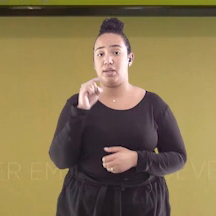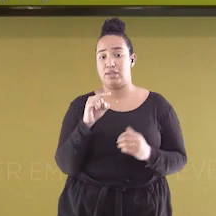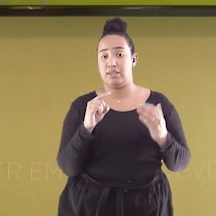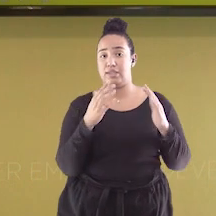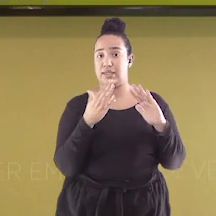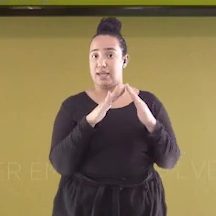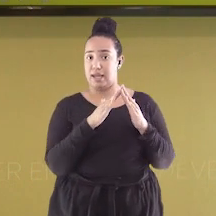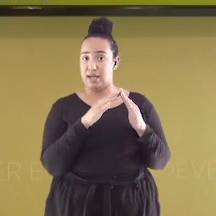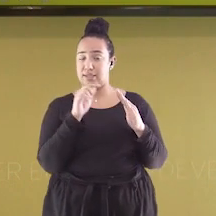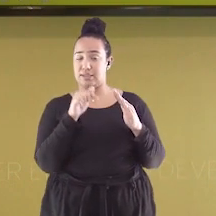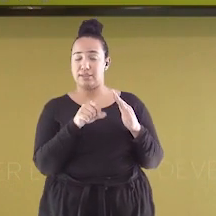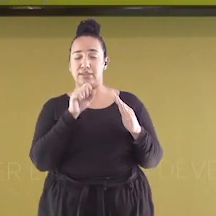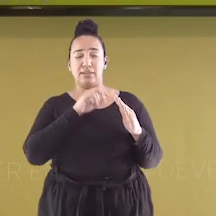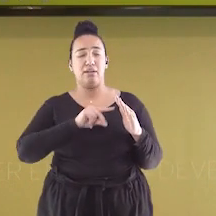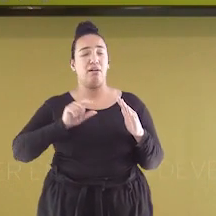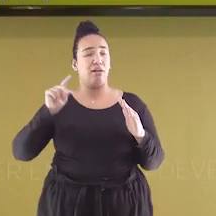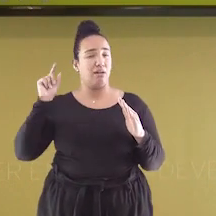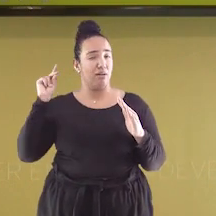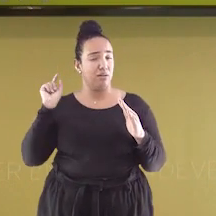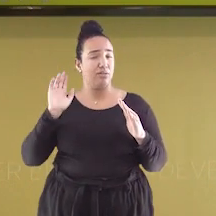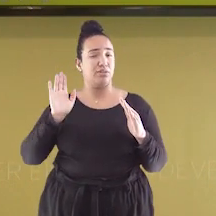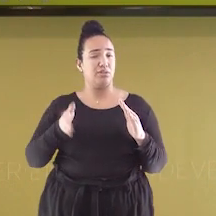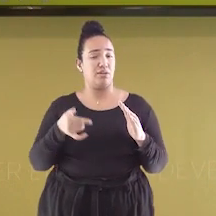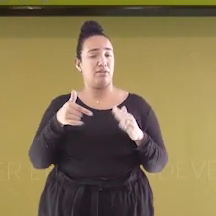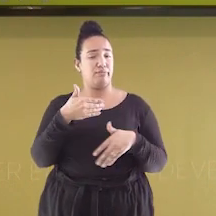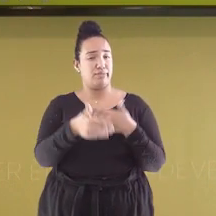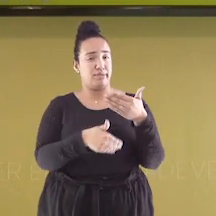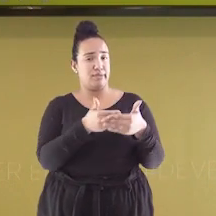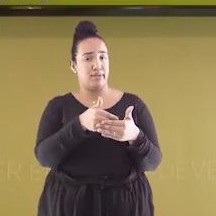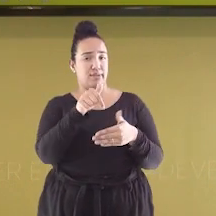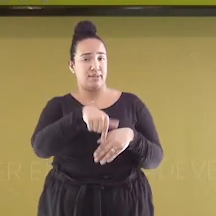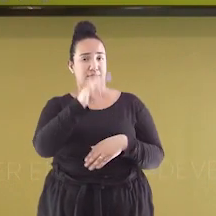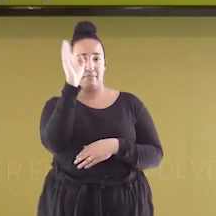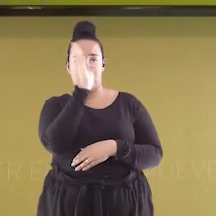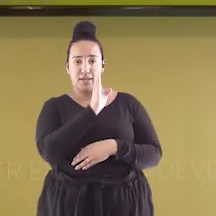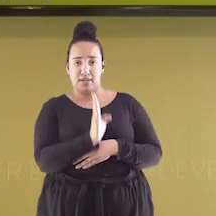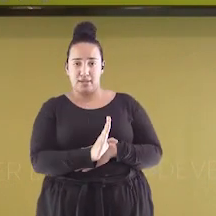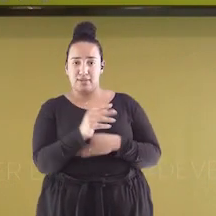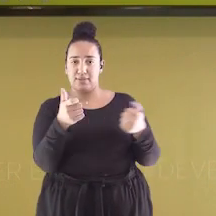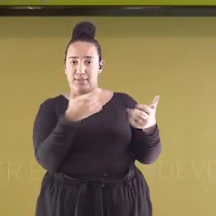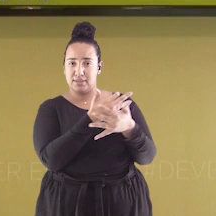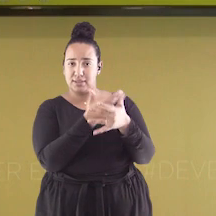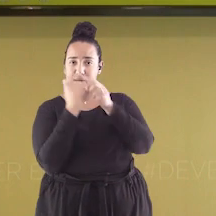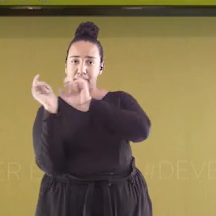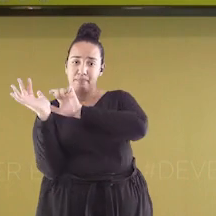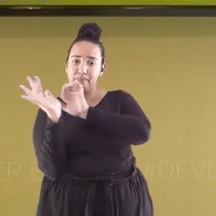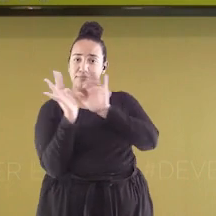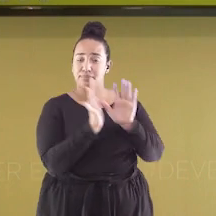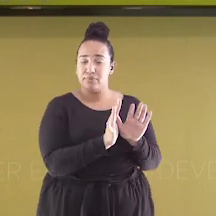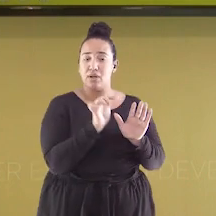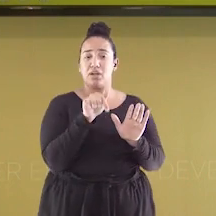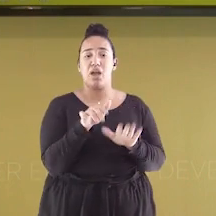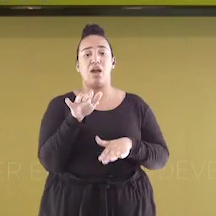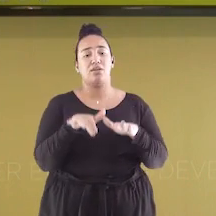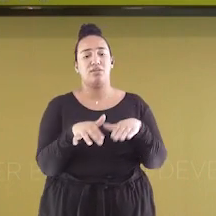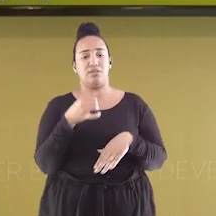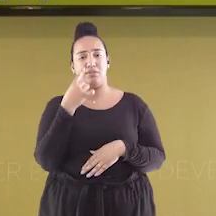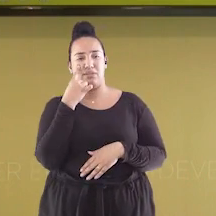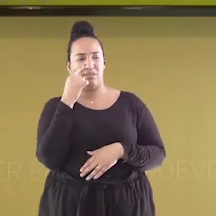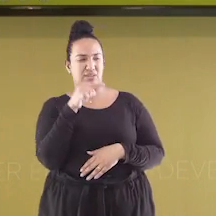residências que durante muito tempo no processo de urbanização do Brasil foram muitas vezes vistas por